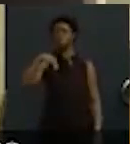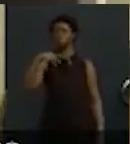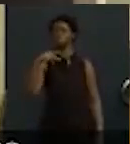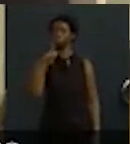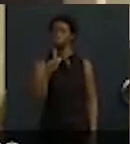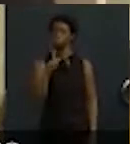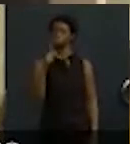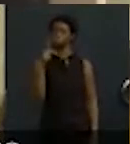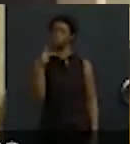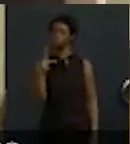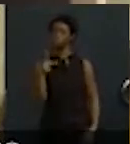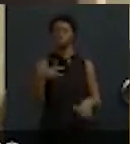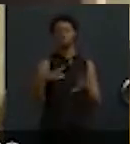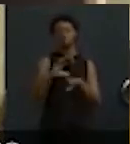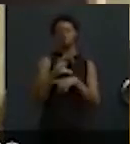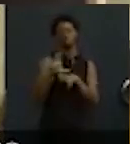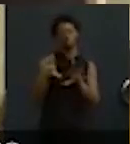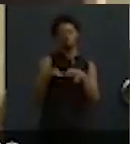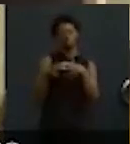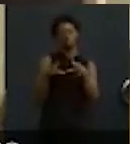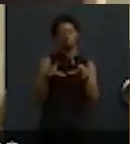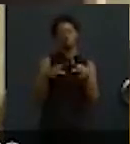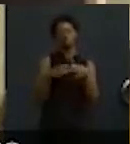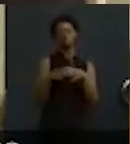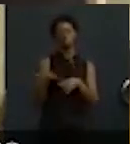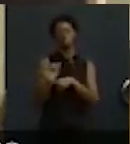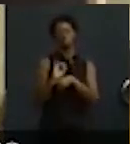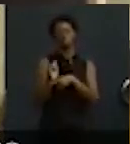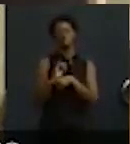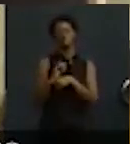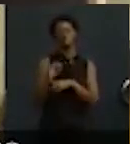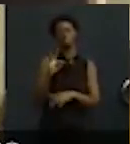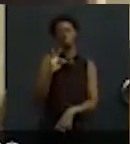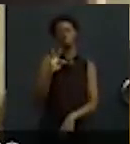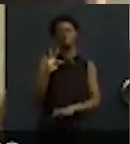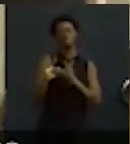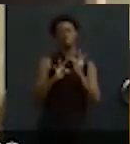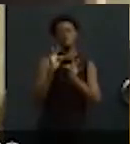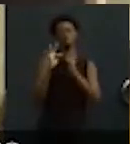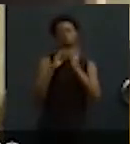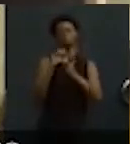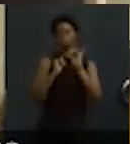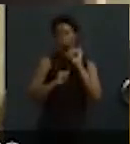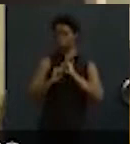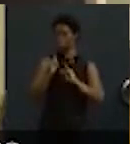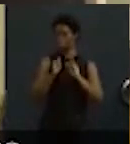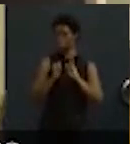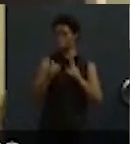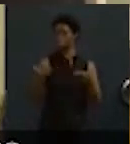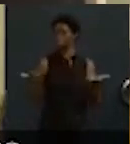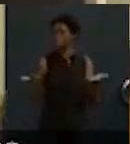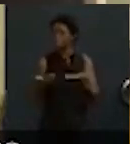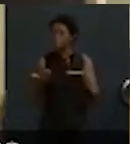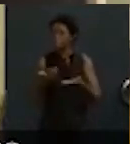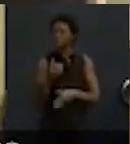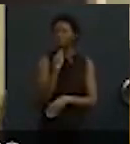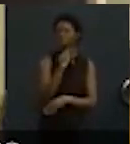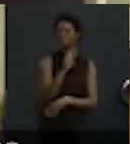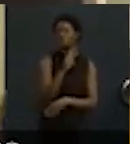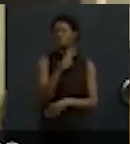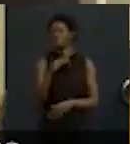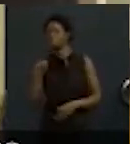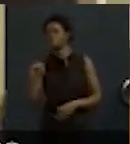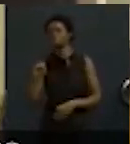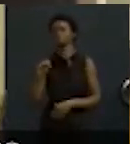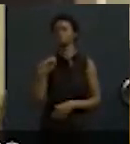Comitê Estratégico de Tecnologia da Informação. Atualmente, é assessor da Corregedoria